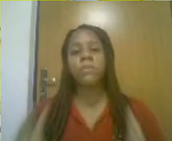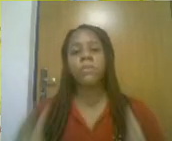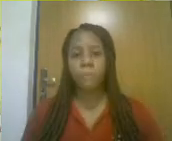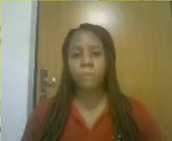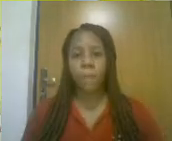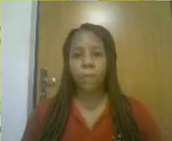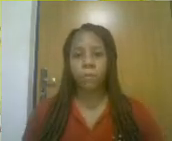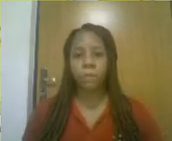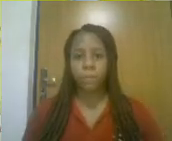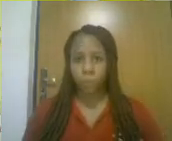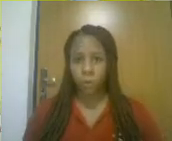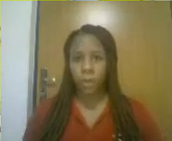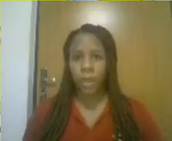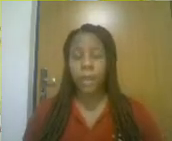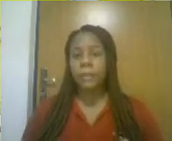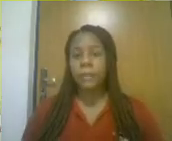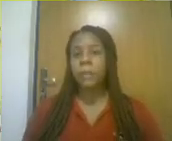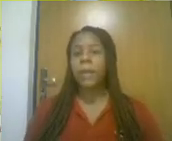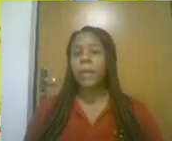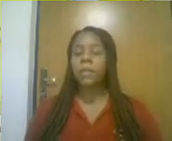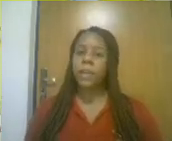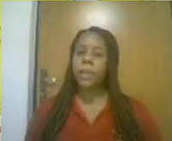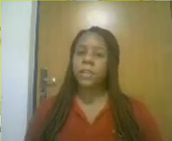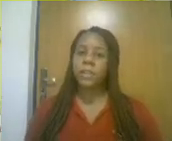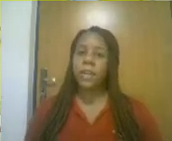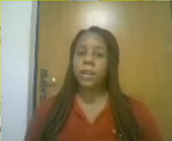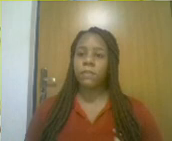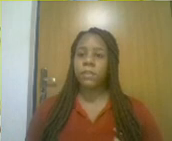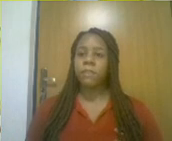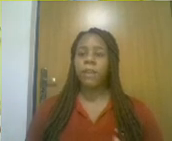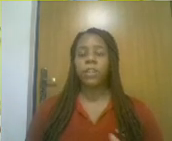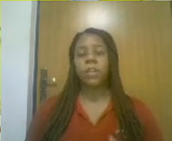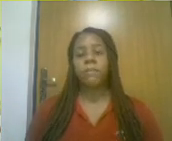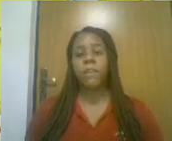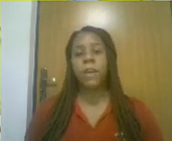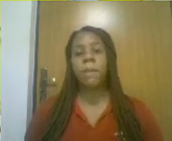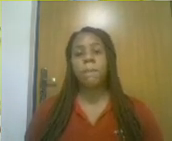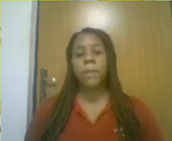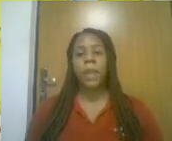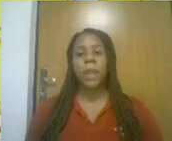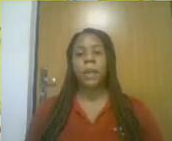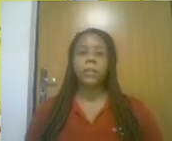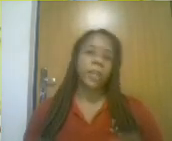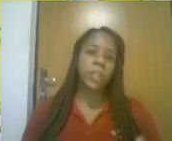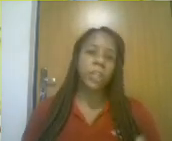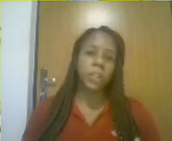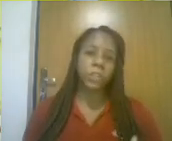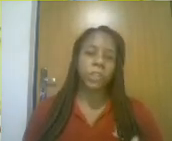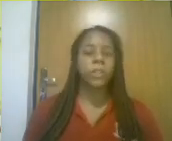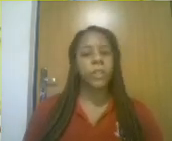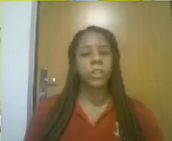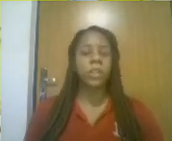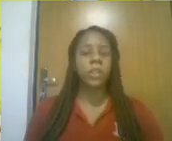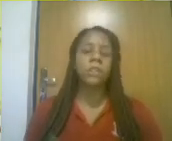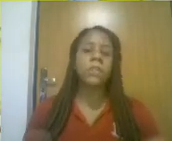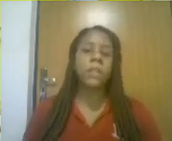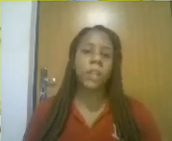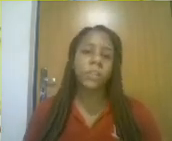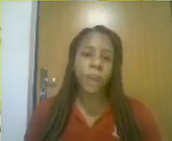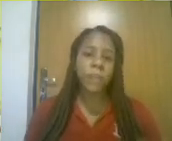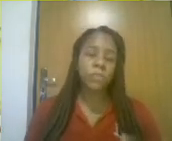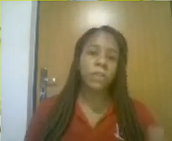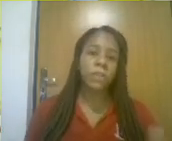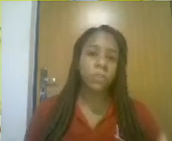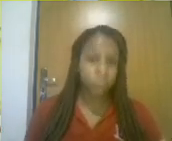um desenvolvimento, ok? Também não quer dizer que você vai escrever 3 linhas. 3 linhas vão ser